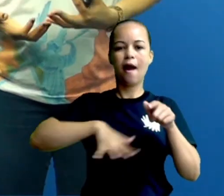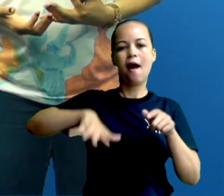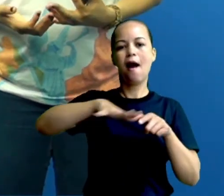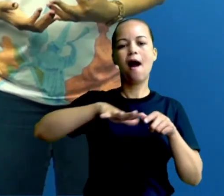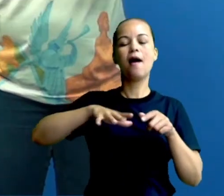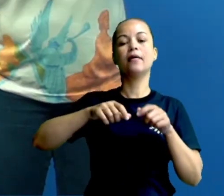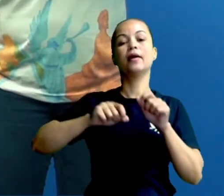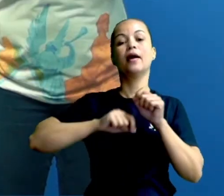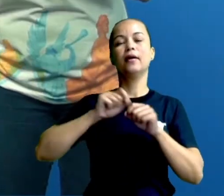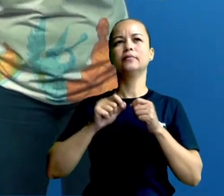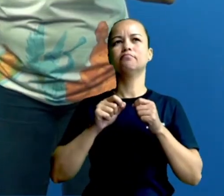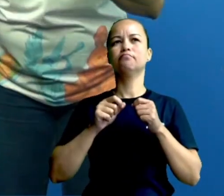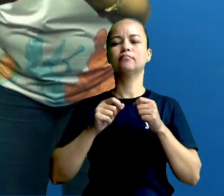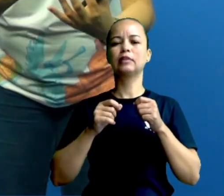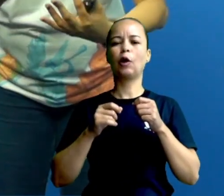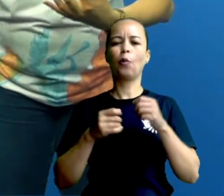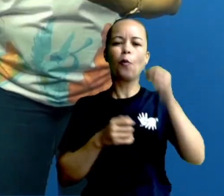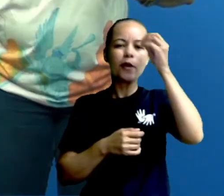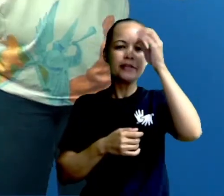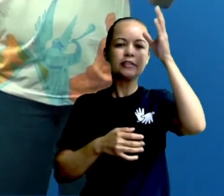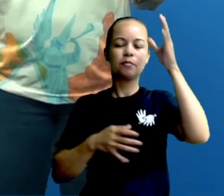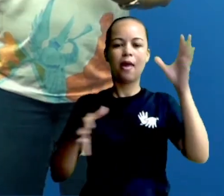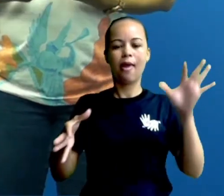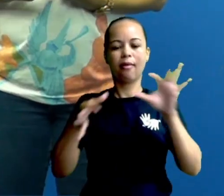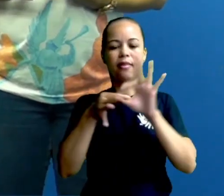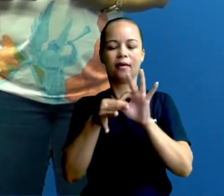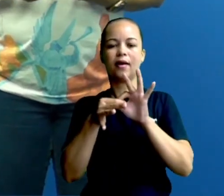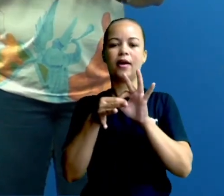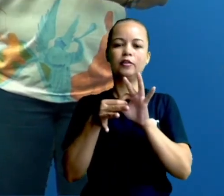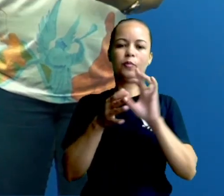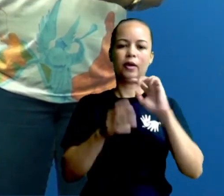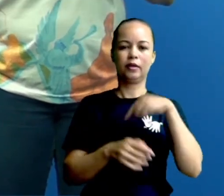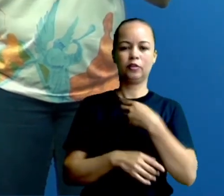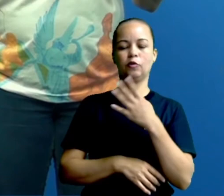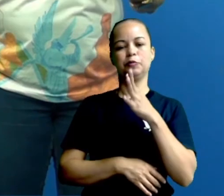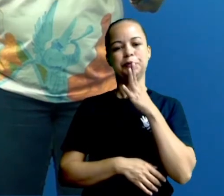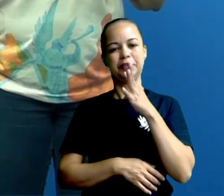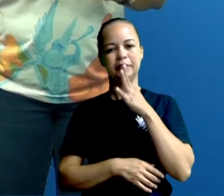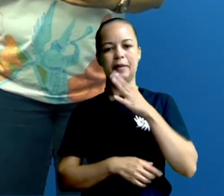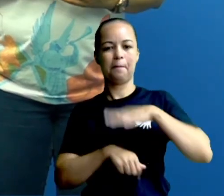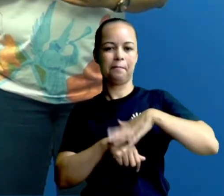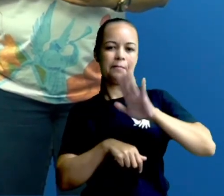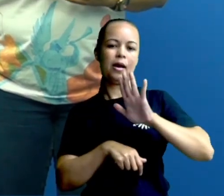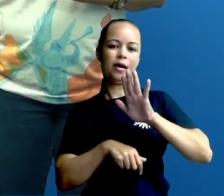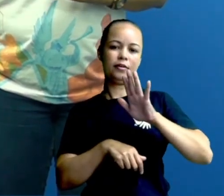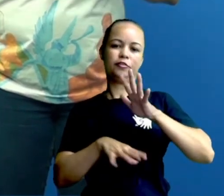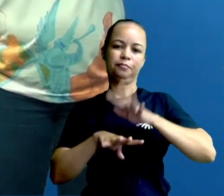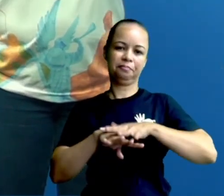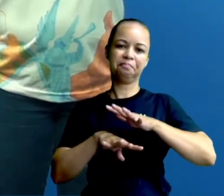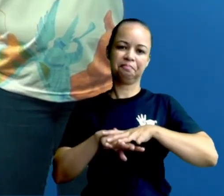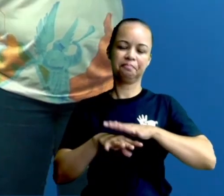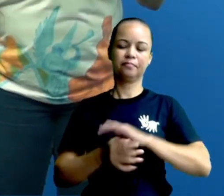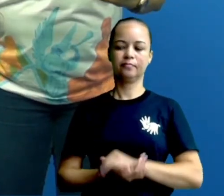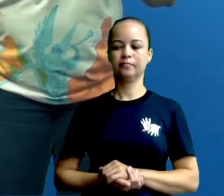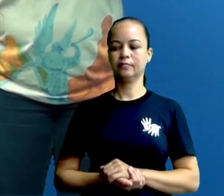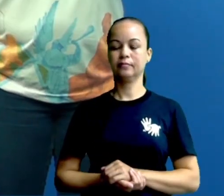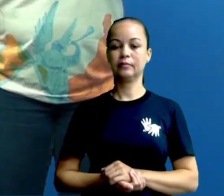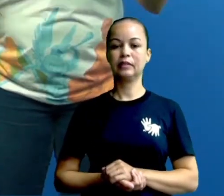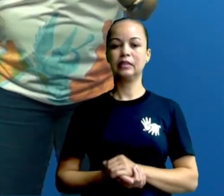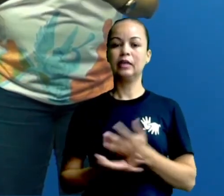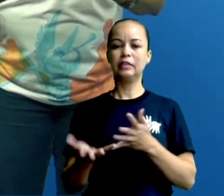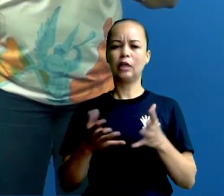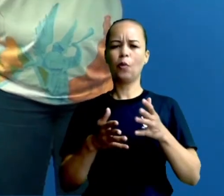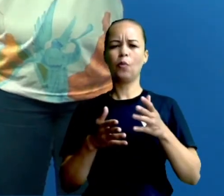conhecimento interligado, ligado aí para que a gente pudesse conhecer um pouco mais da matemática. Então,